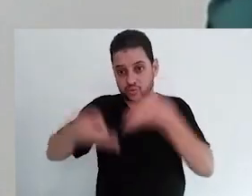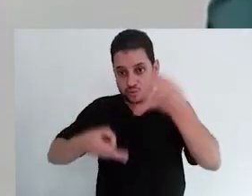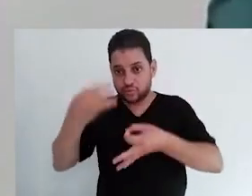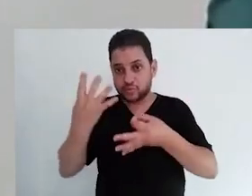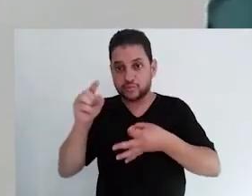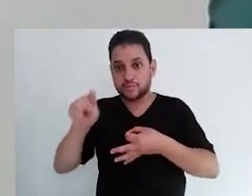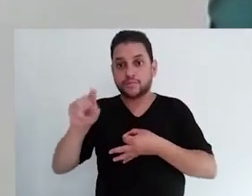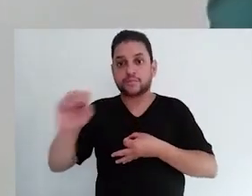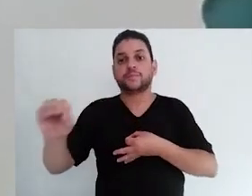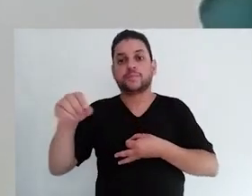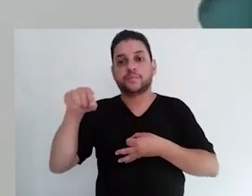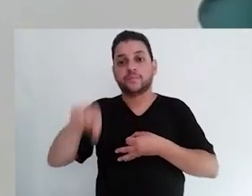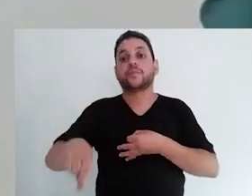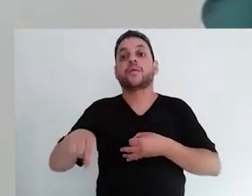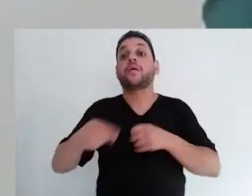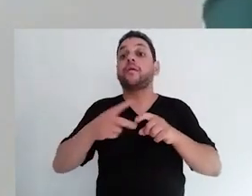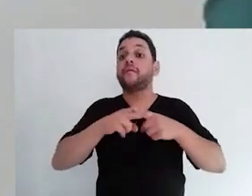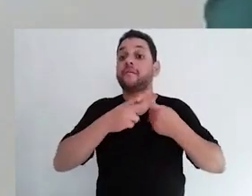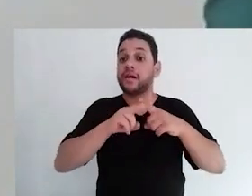uma ferramenta